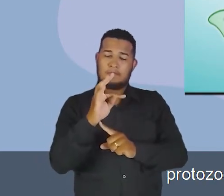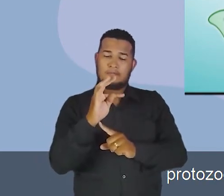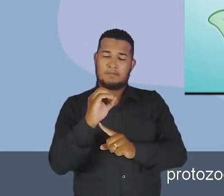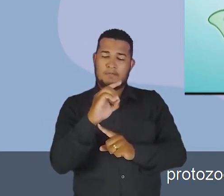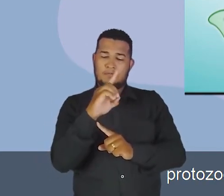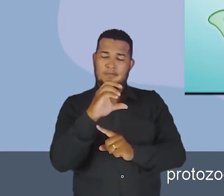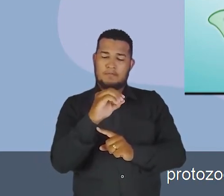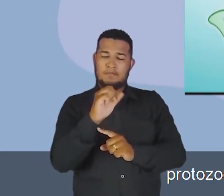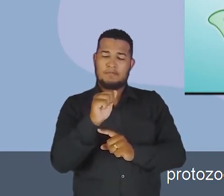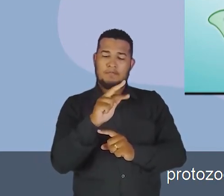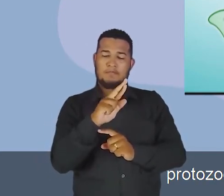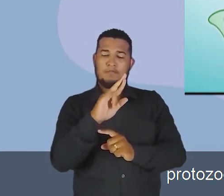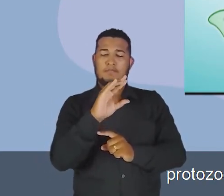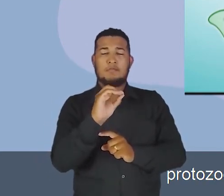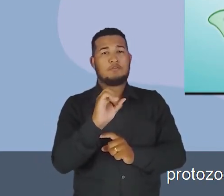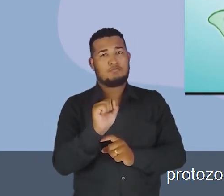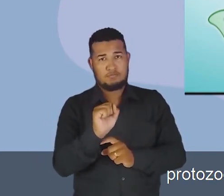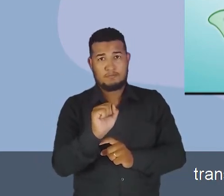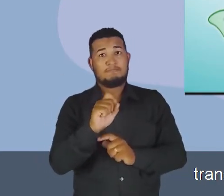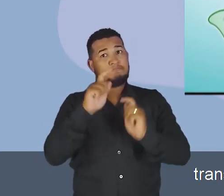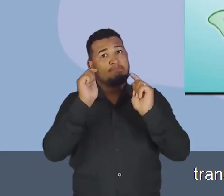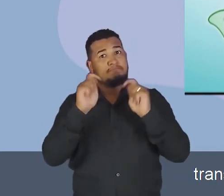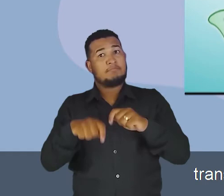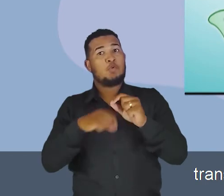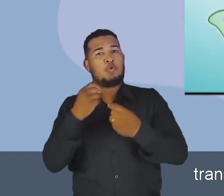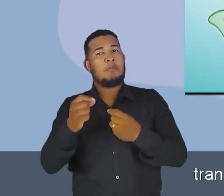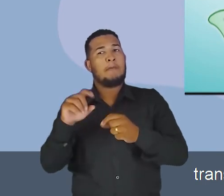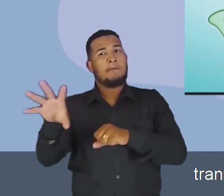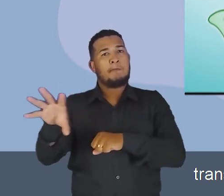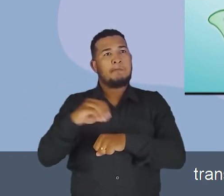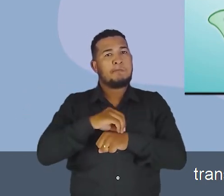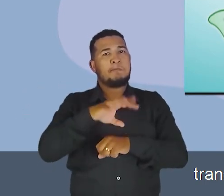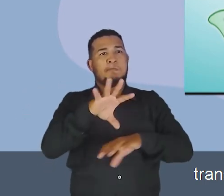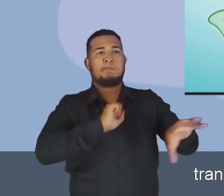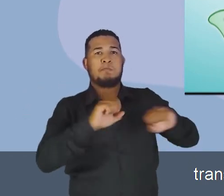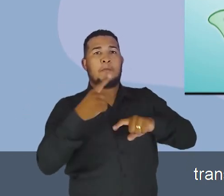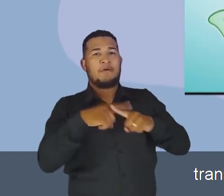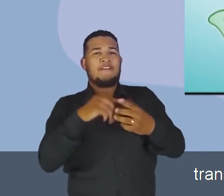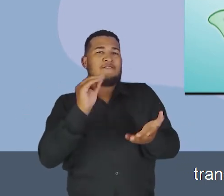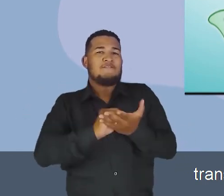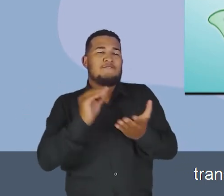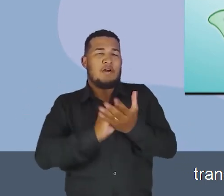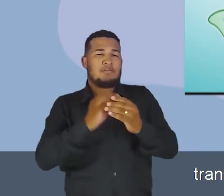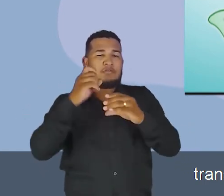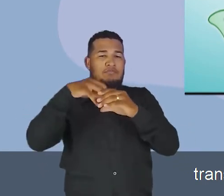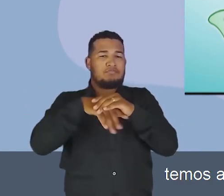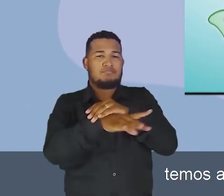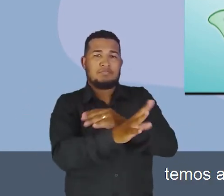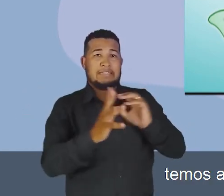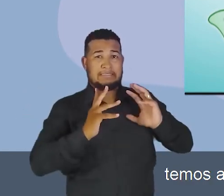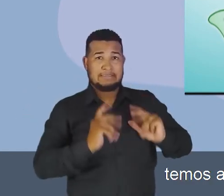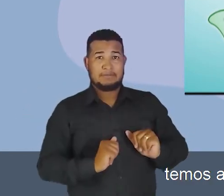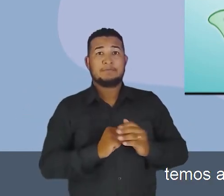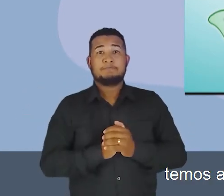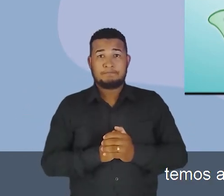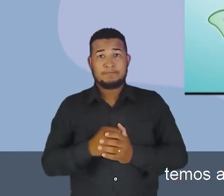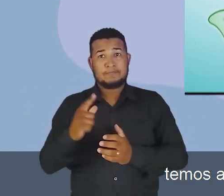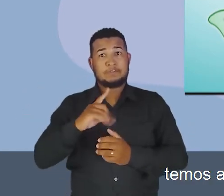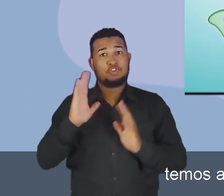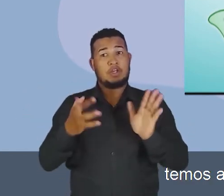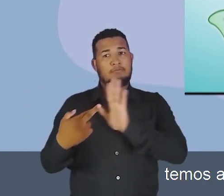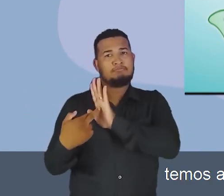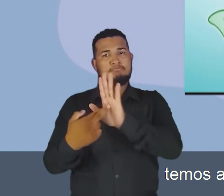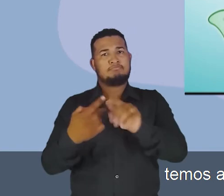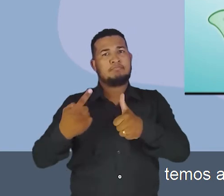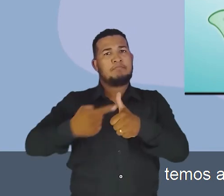doenças causadas por protozoários que podem ser transmitidas através da falta de saneamento básico. E nós temos, a primeira que eu vou apresentar